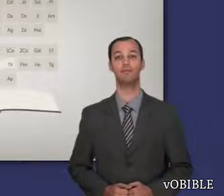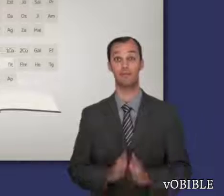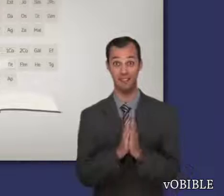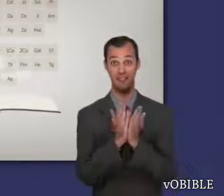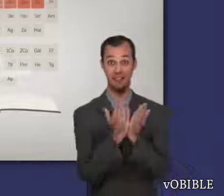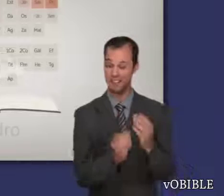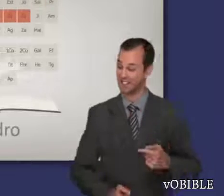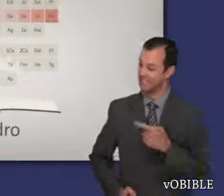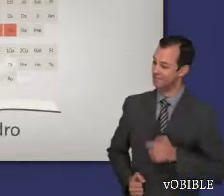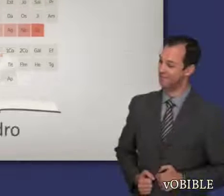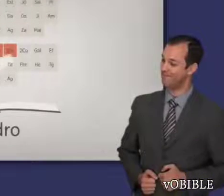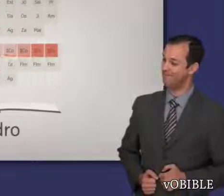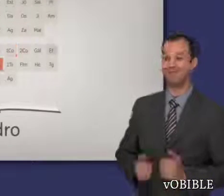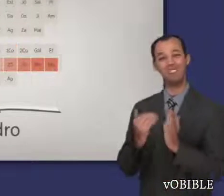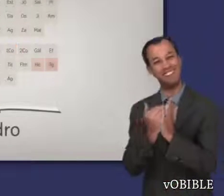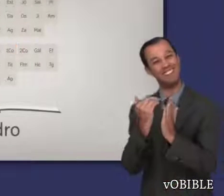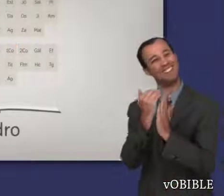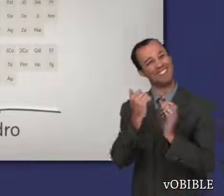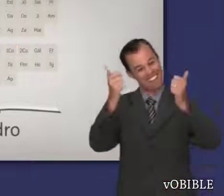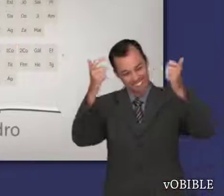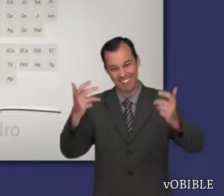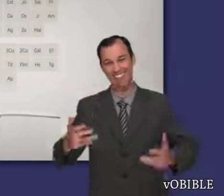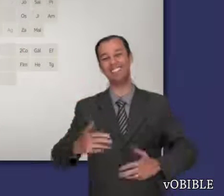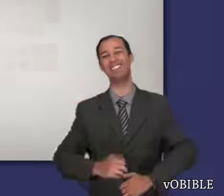Uma introdução a 1 Pedro.